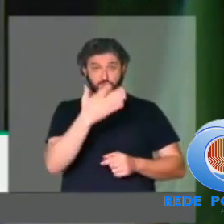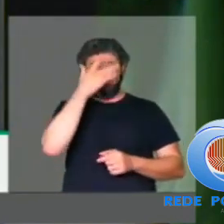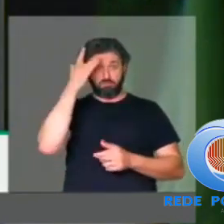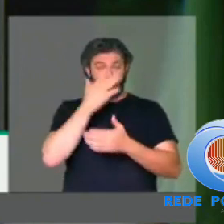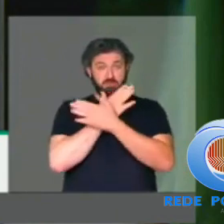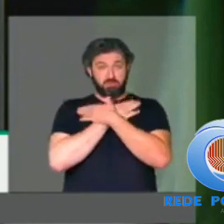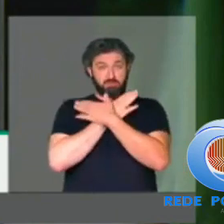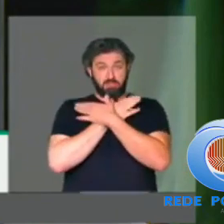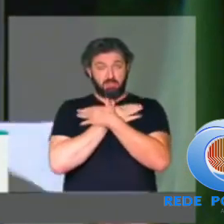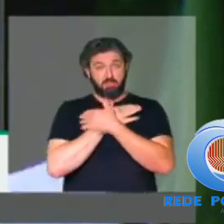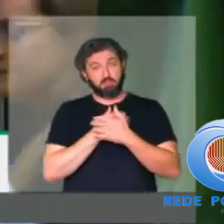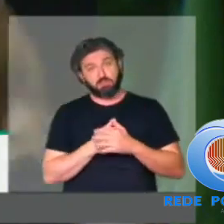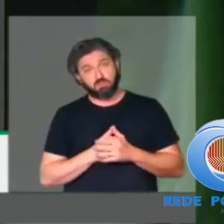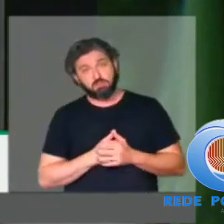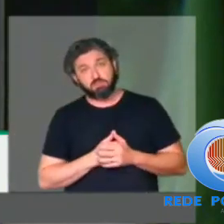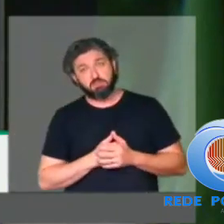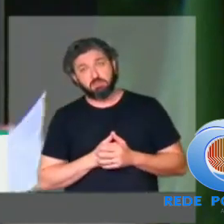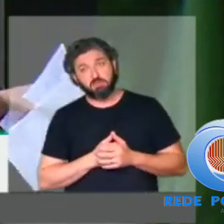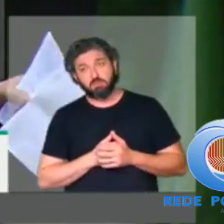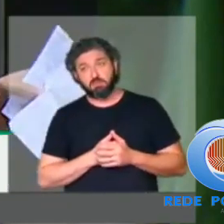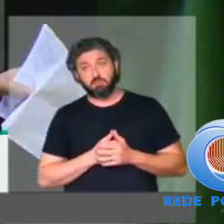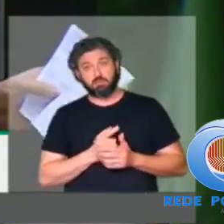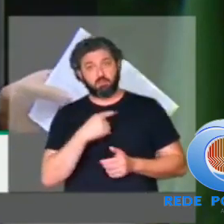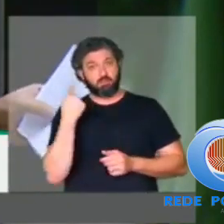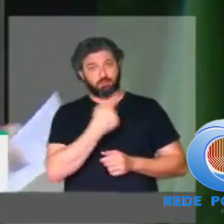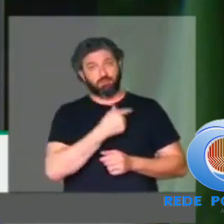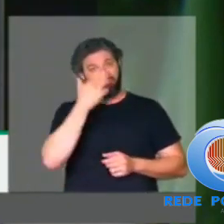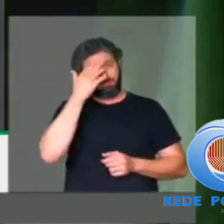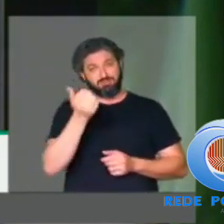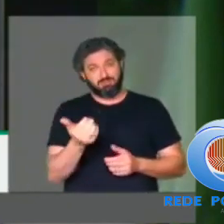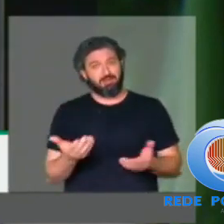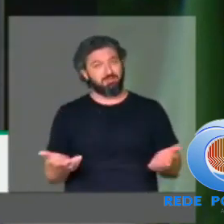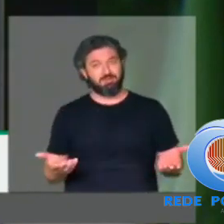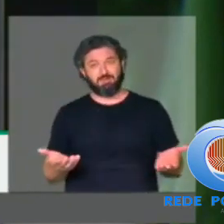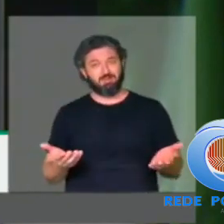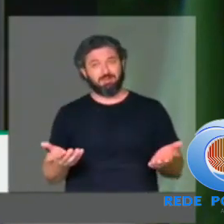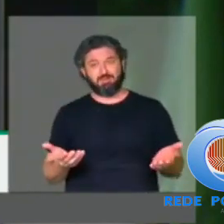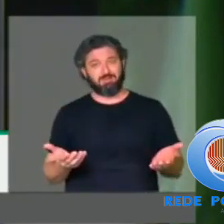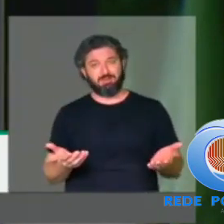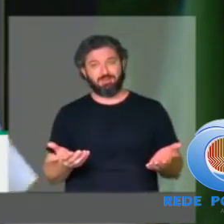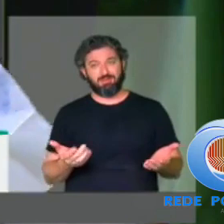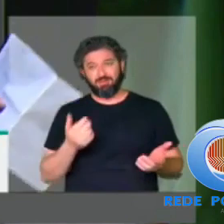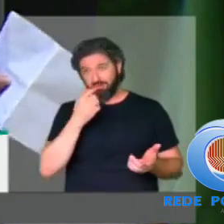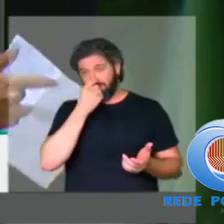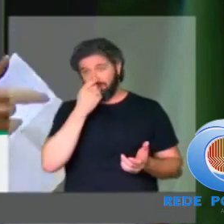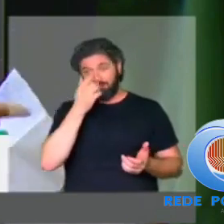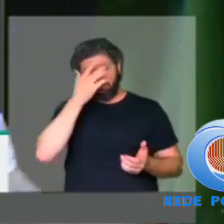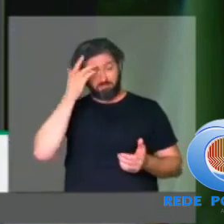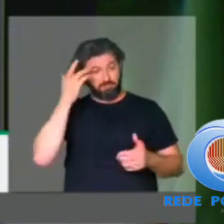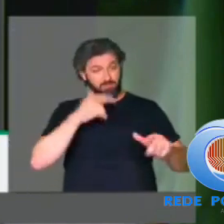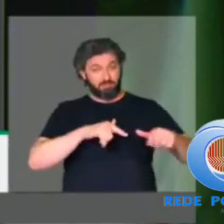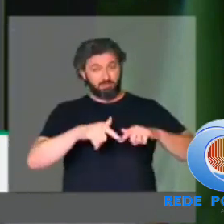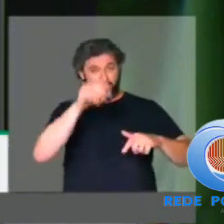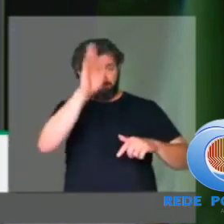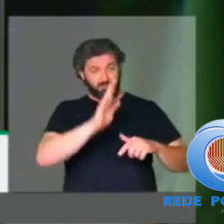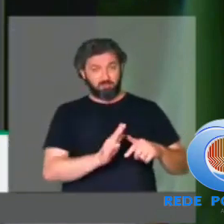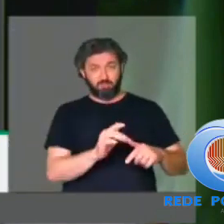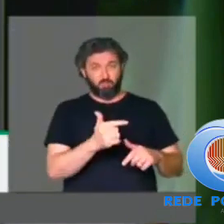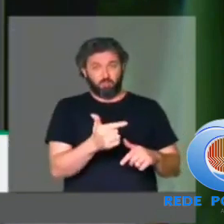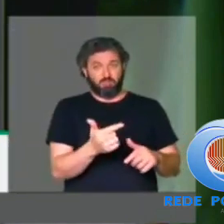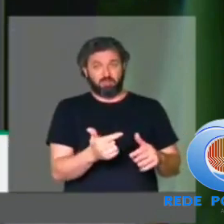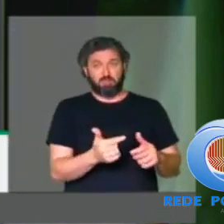desempregados, todos nós sabemos que o trabalhador brasileiro não